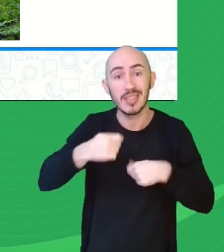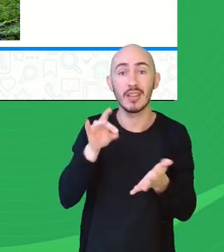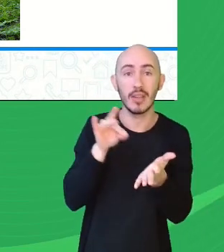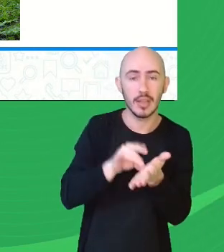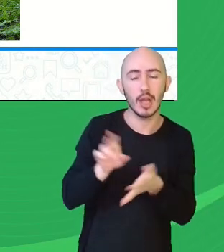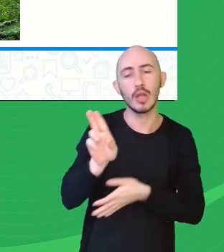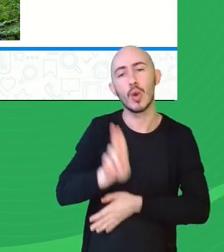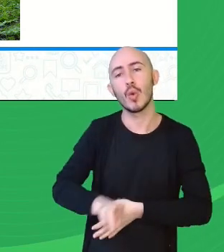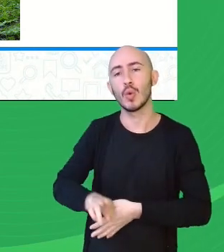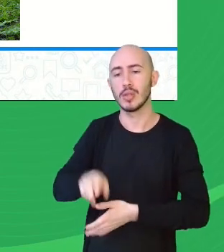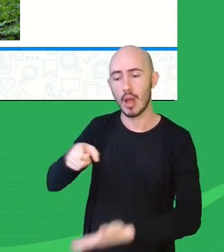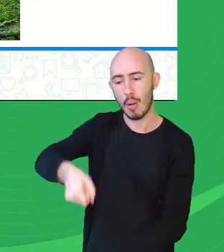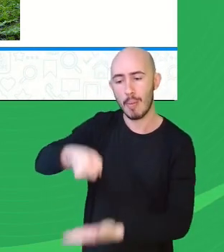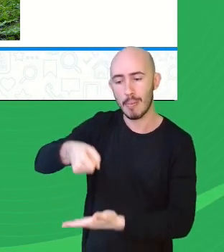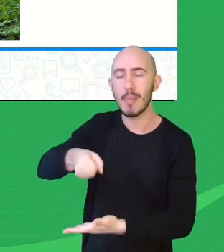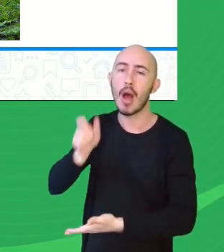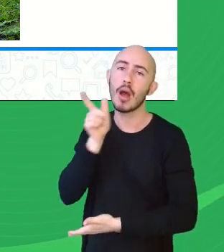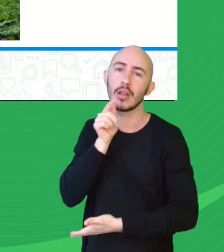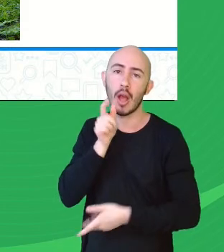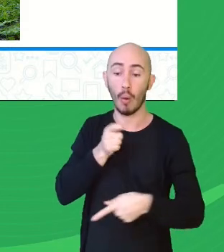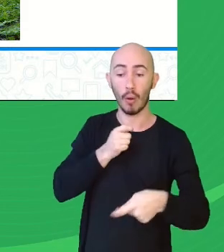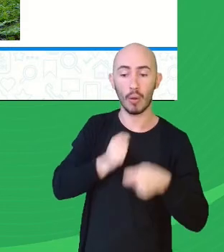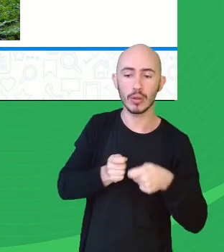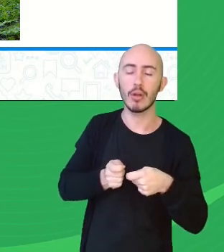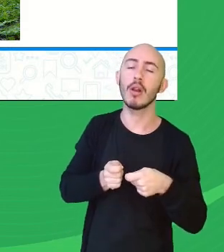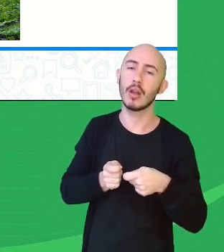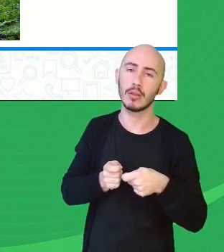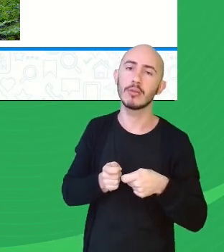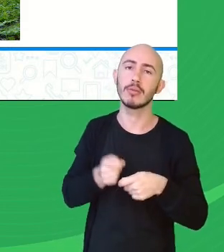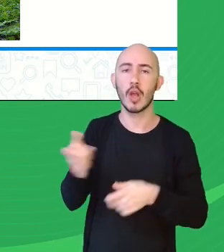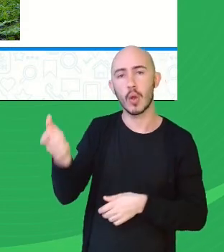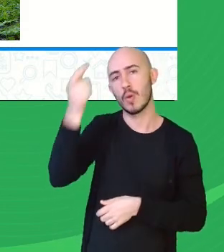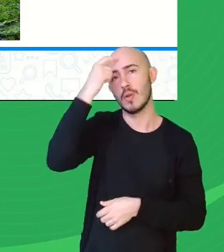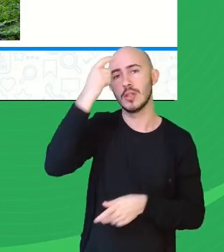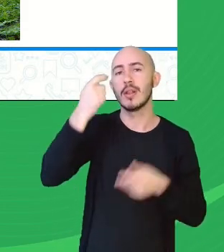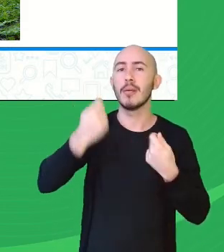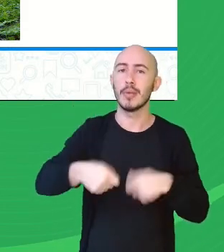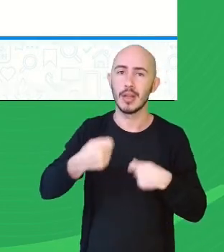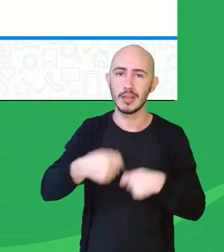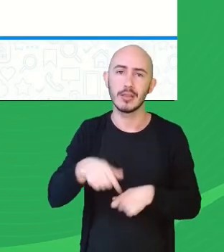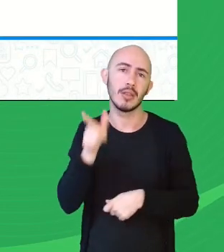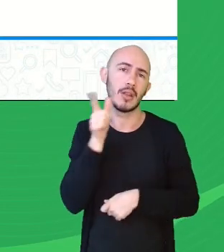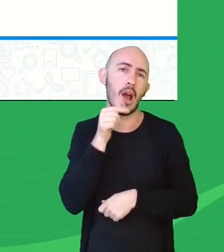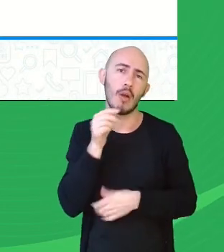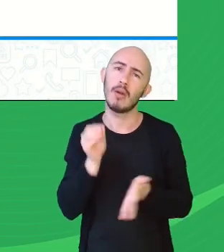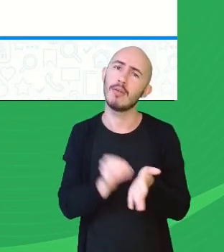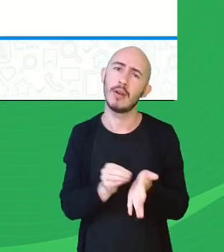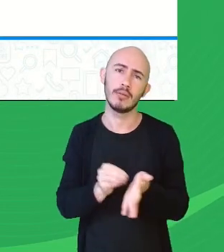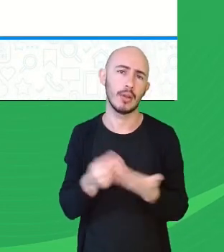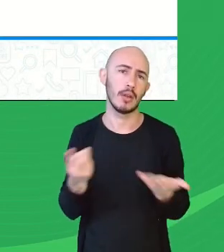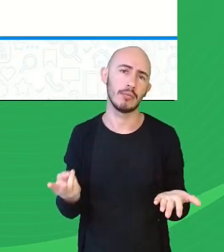balde, faz tudo de forma consciente, para que a água nunca venha a faltar.